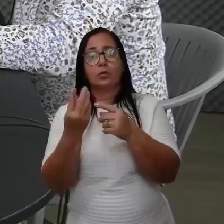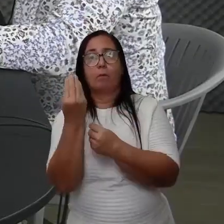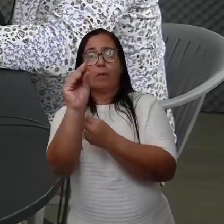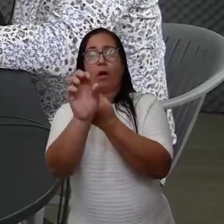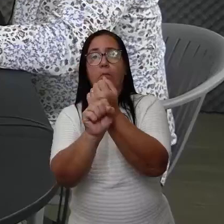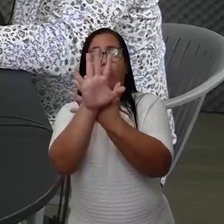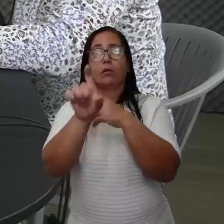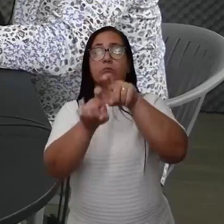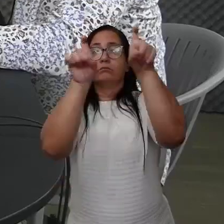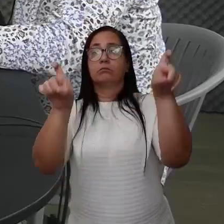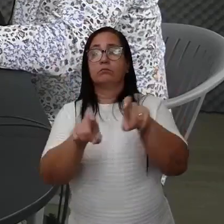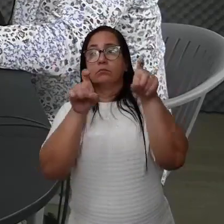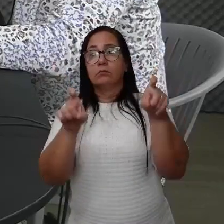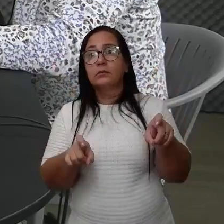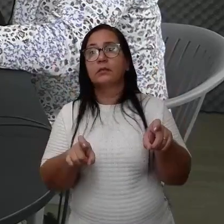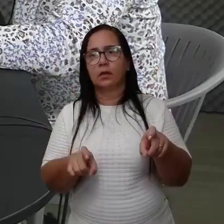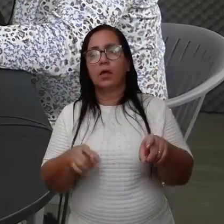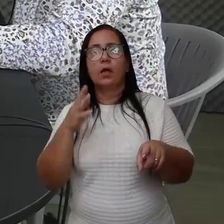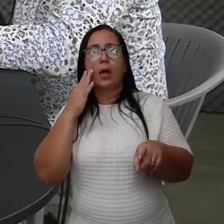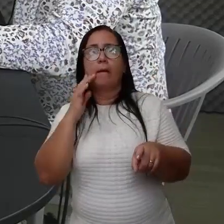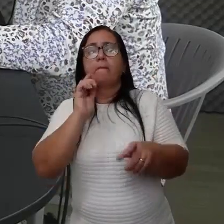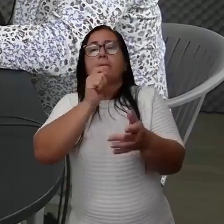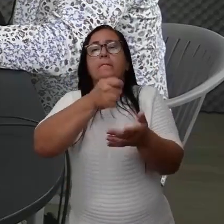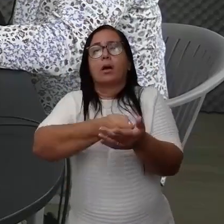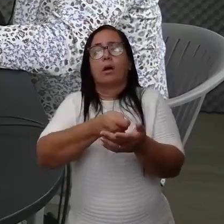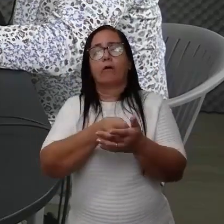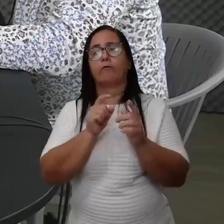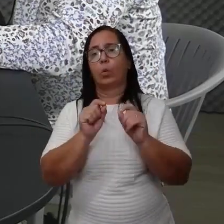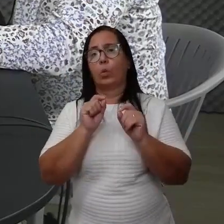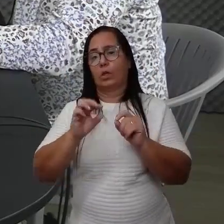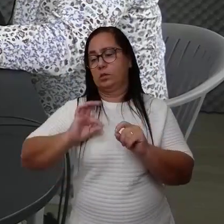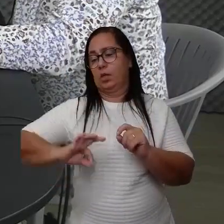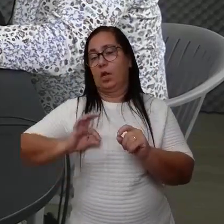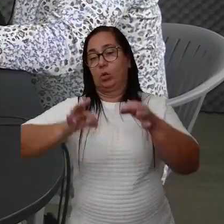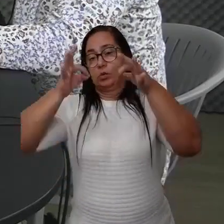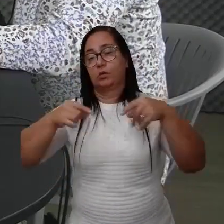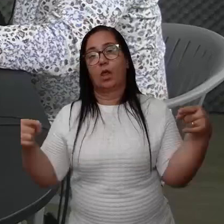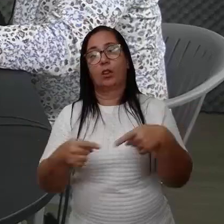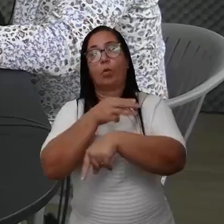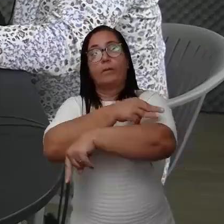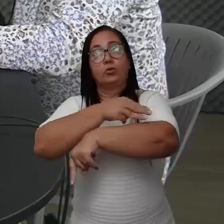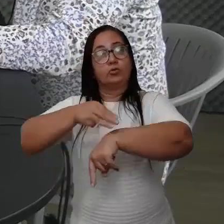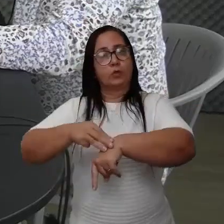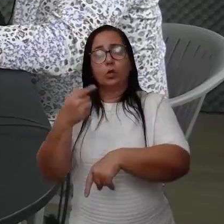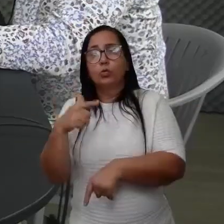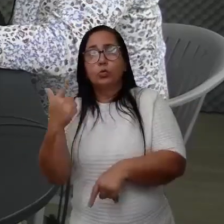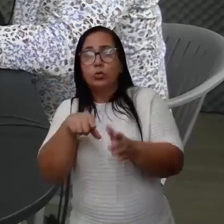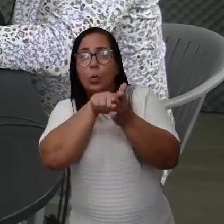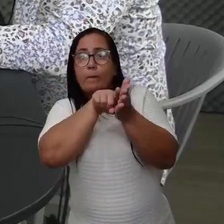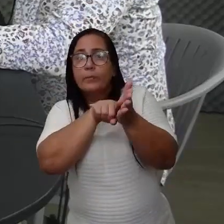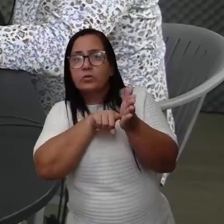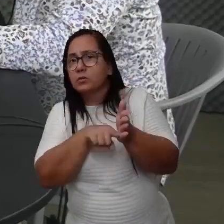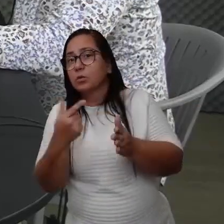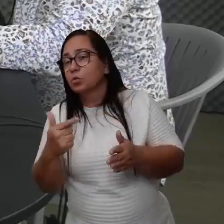exemplo, uma vez que eu quis fazer uma matéria sobre quem pagava o piso salarial do magistério. E aí, a gente, infelizmente, não tinha um levantamento.